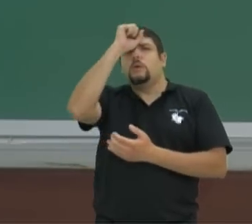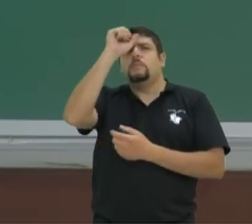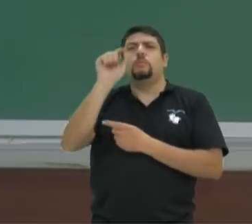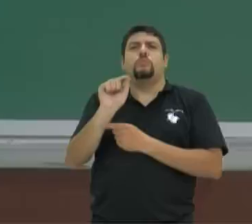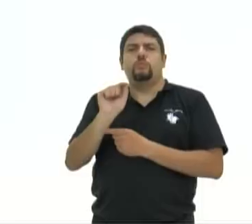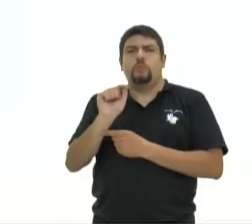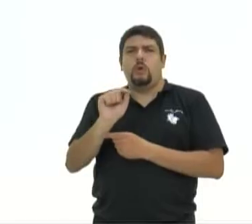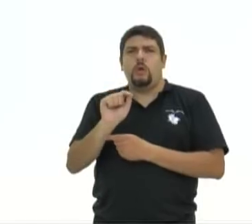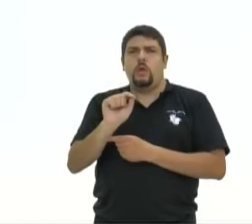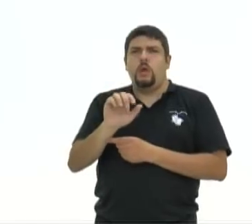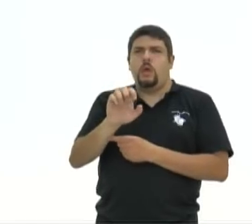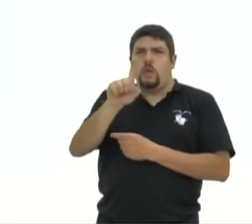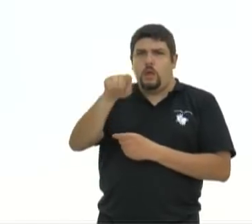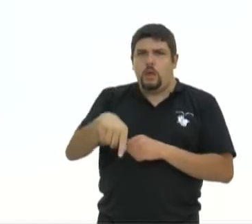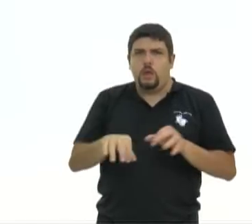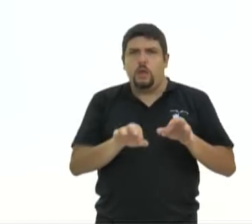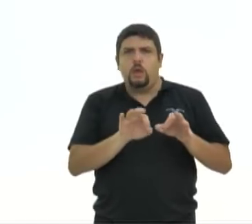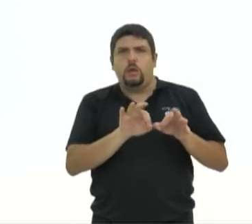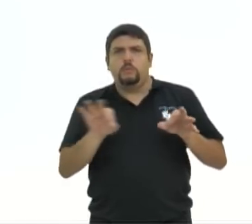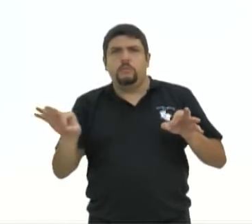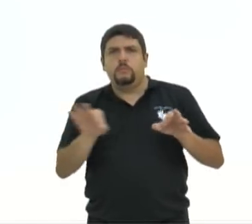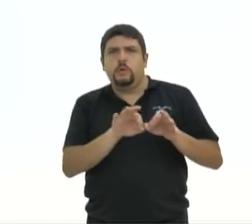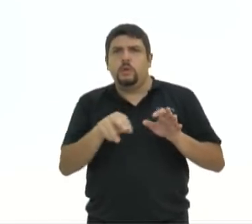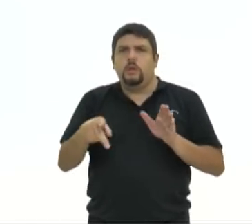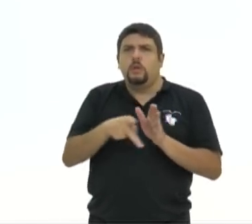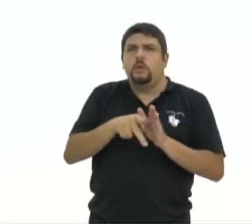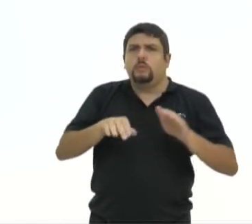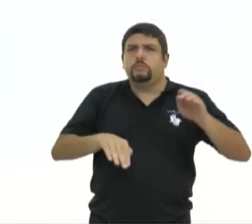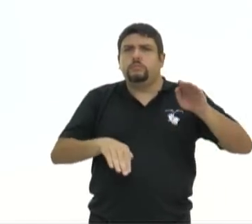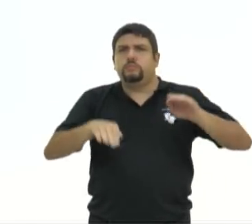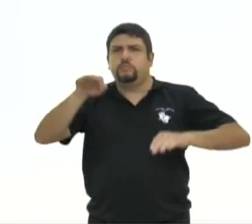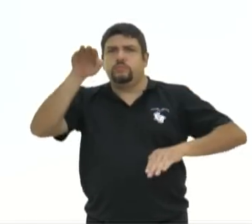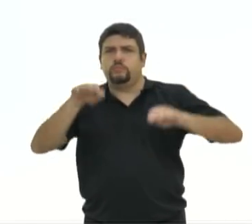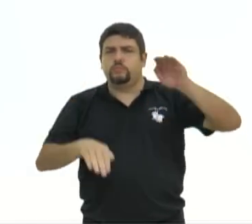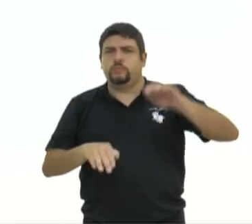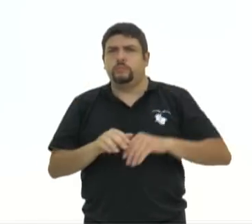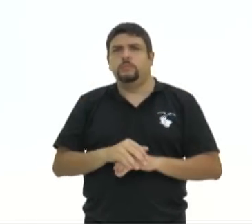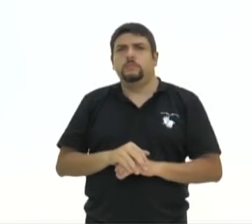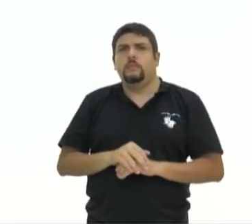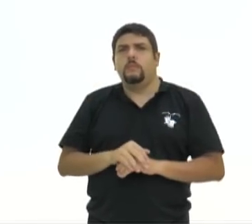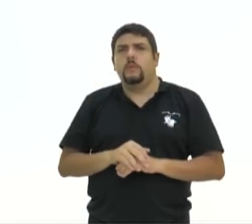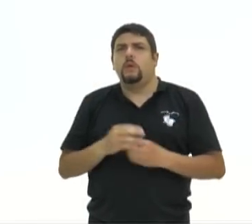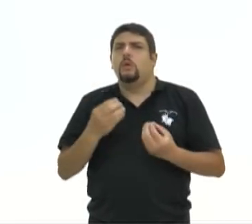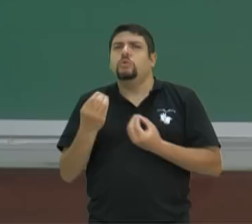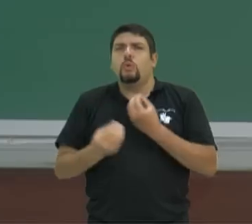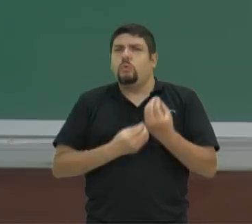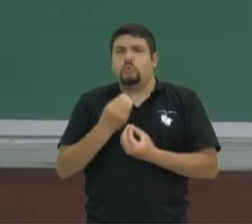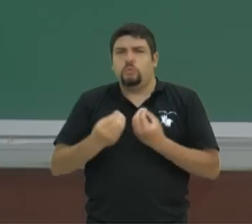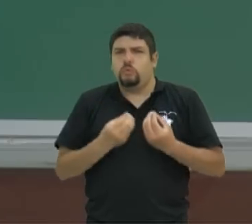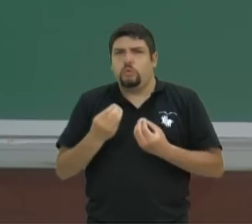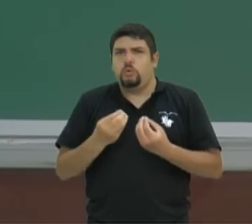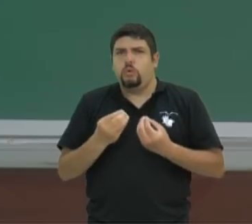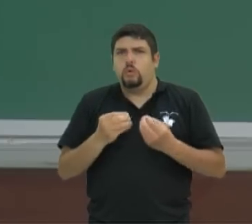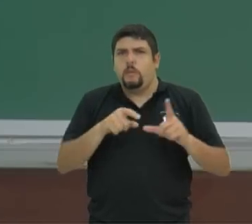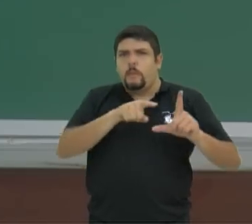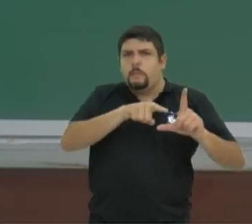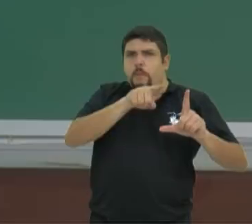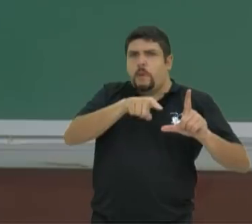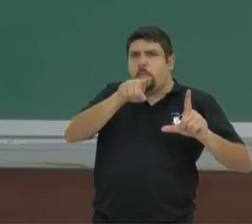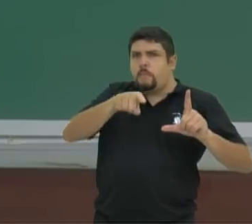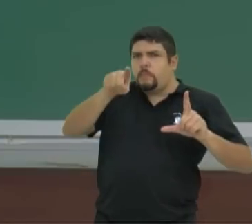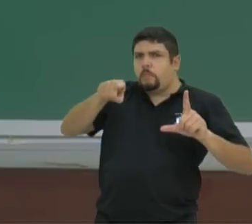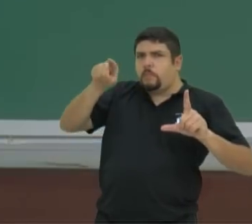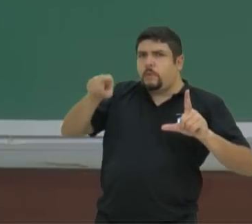medidas de dispersão, que são medidas que nos ajudam a analisar os dados estatísticos a partir das possíveis distorções que